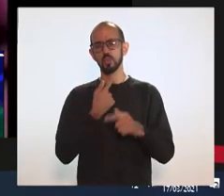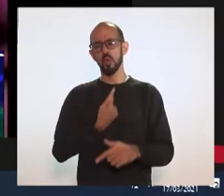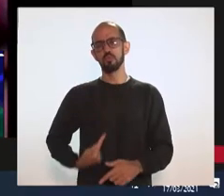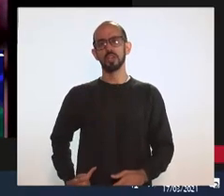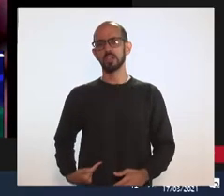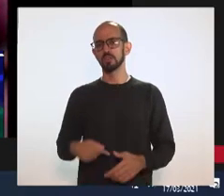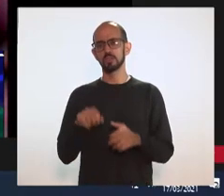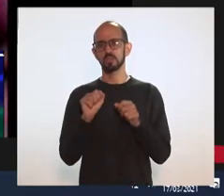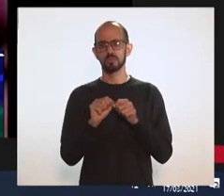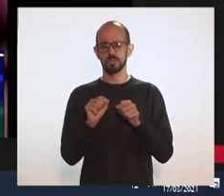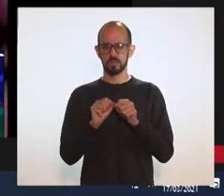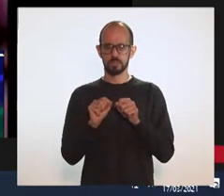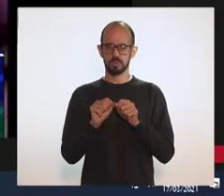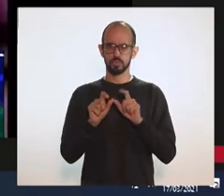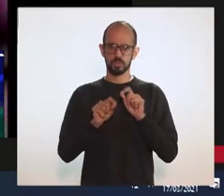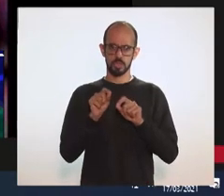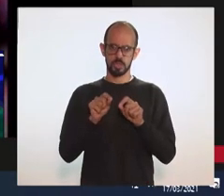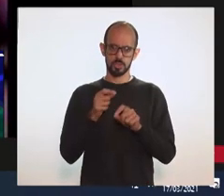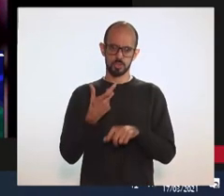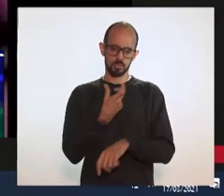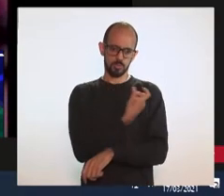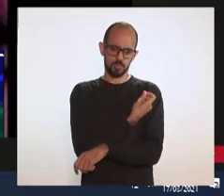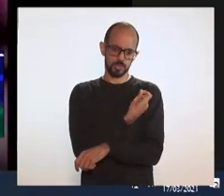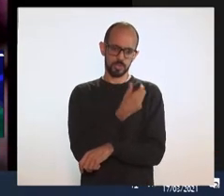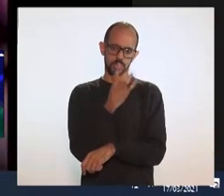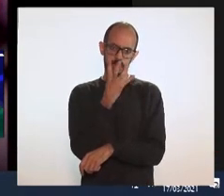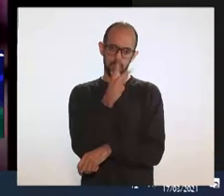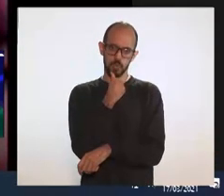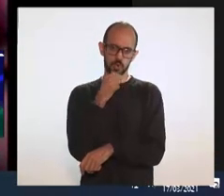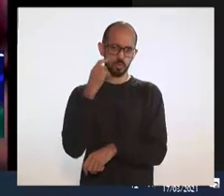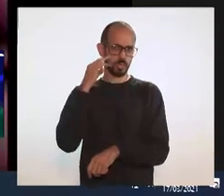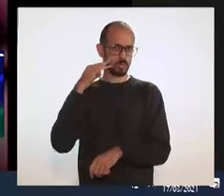fazendo? Com relação à vacina, demorou 3 semanas,